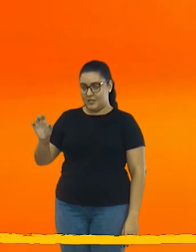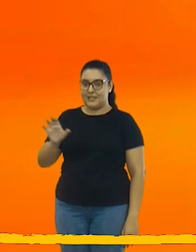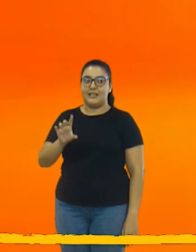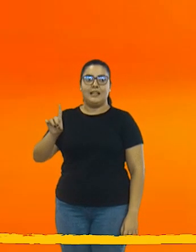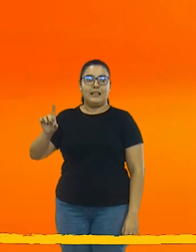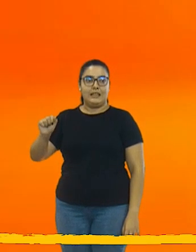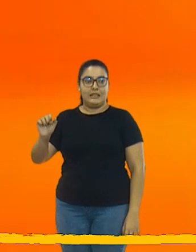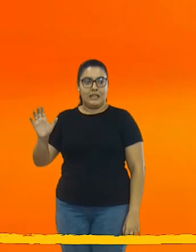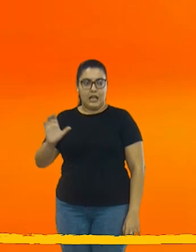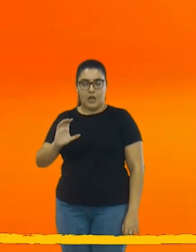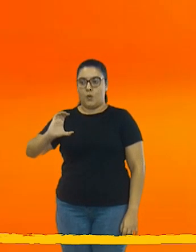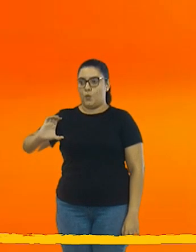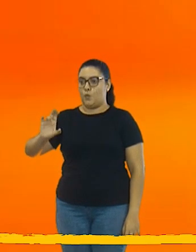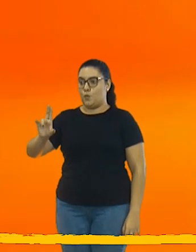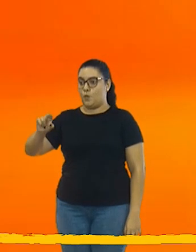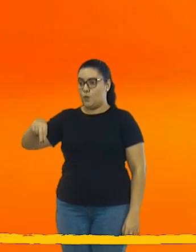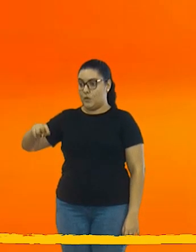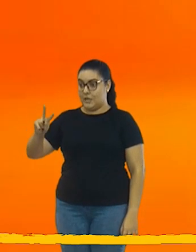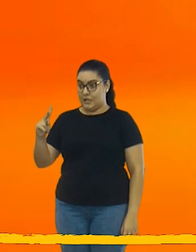de José de Alencar,